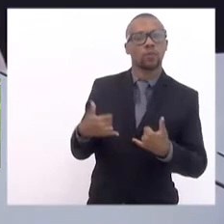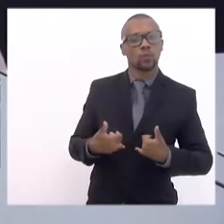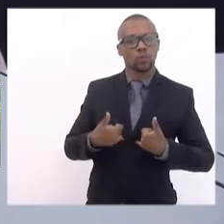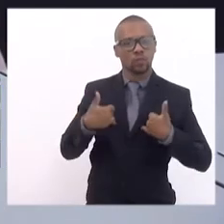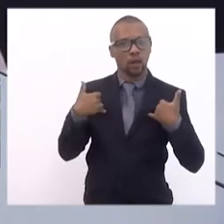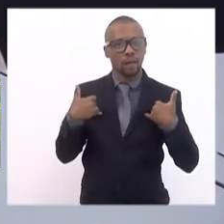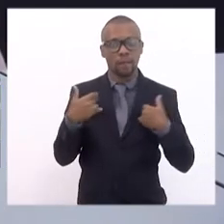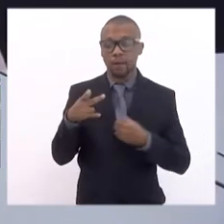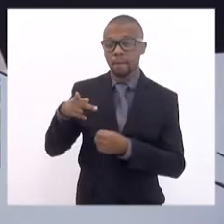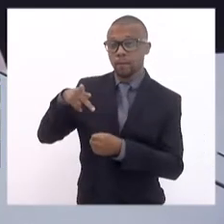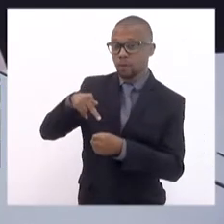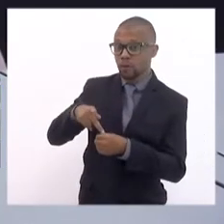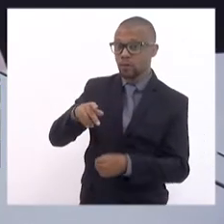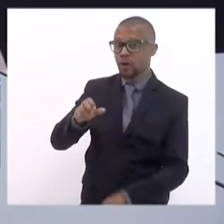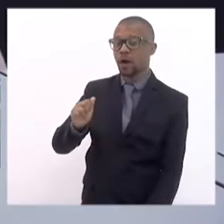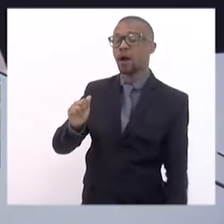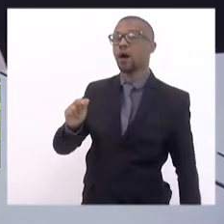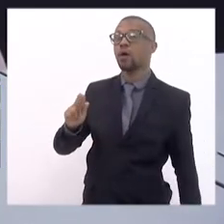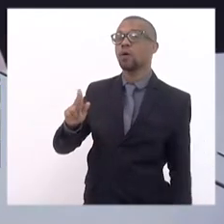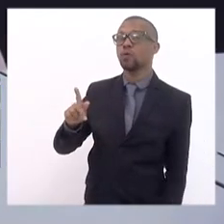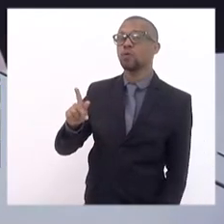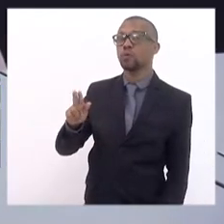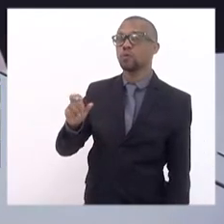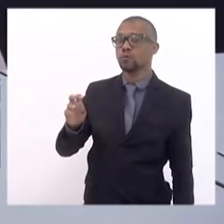Werneck, que foi quem